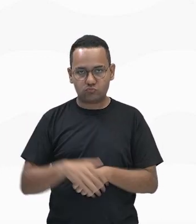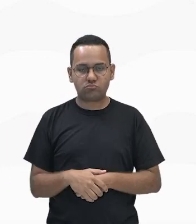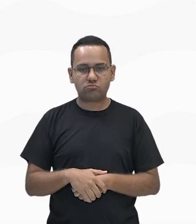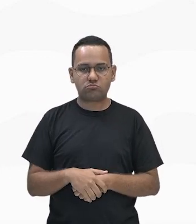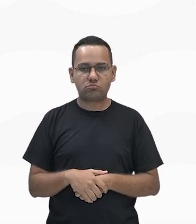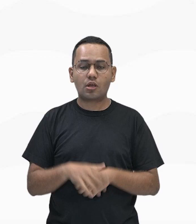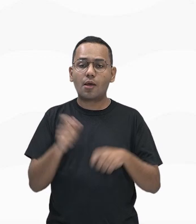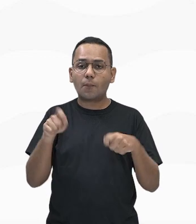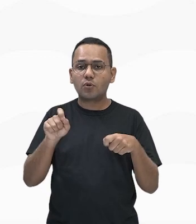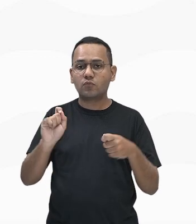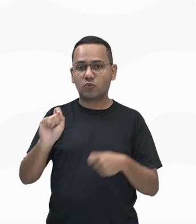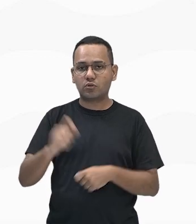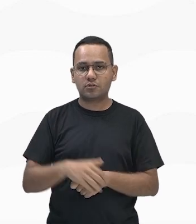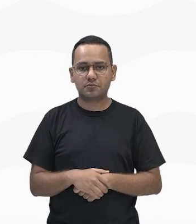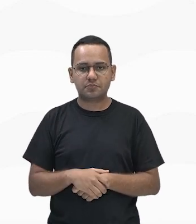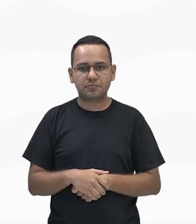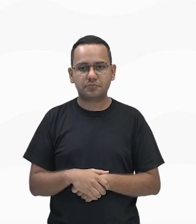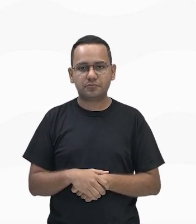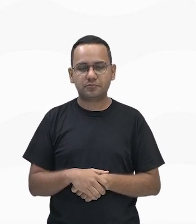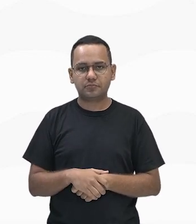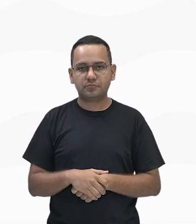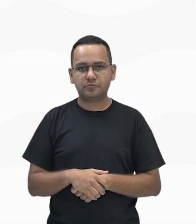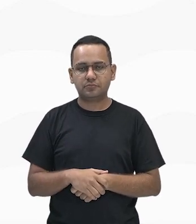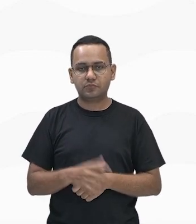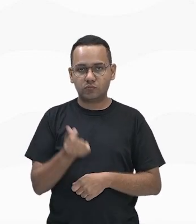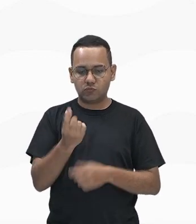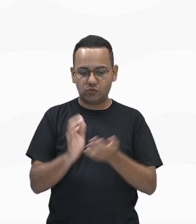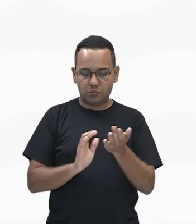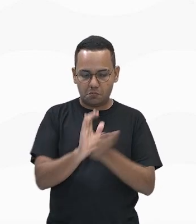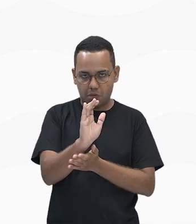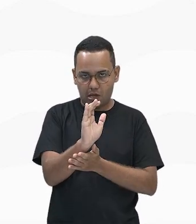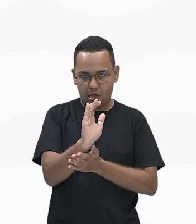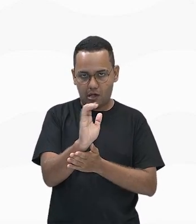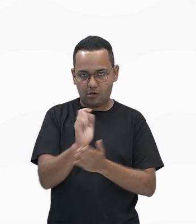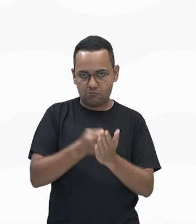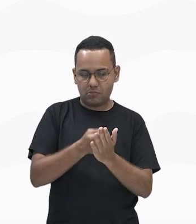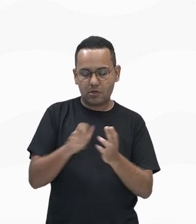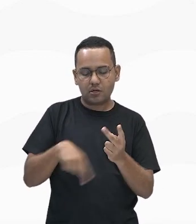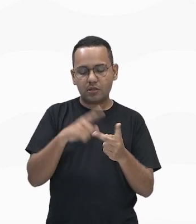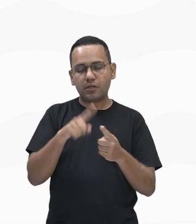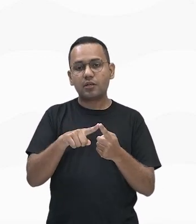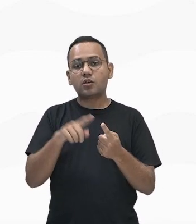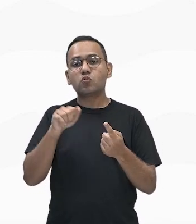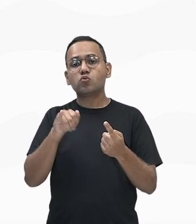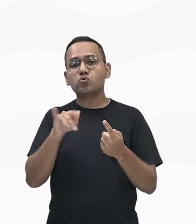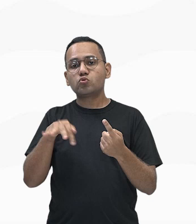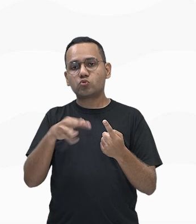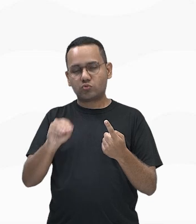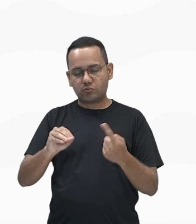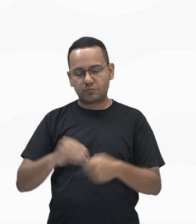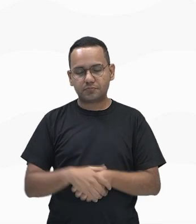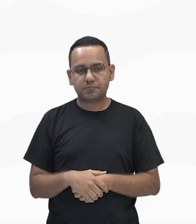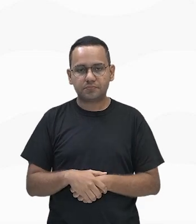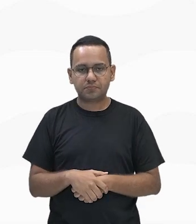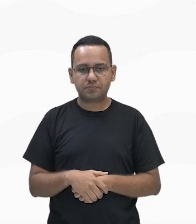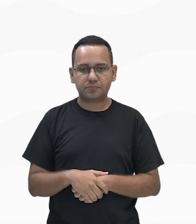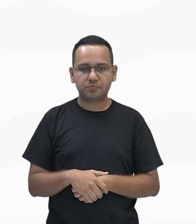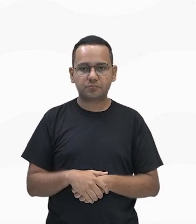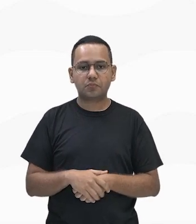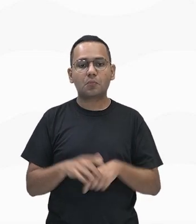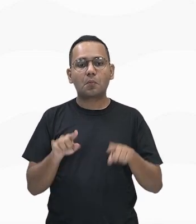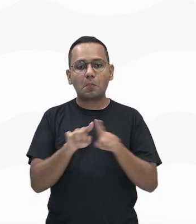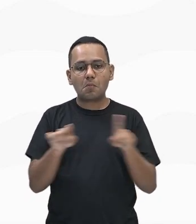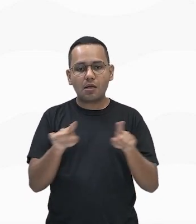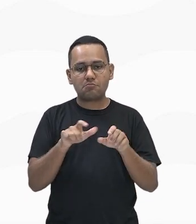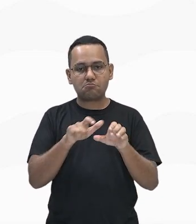o dinheiro, né, o capital aplicado e também os juros. No início do empréstimo, a parcela é composta por uma